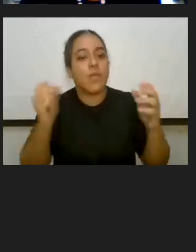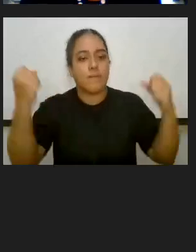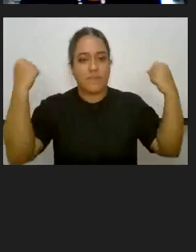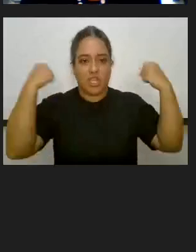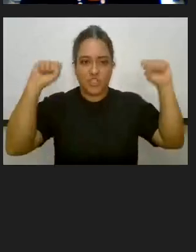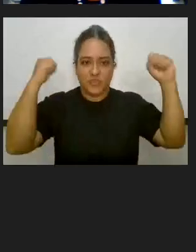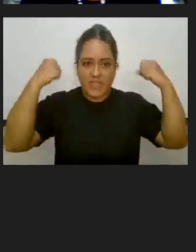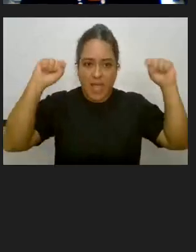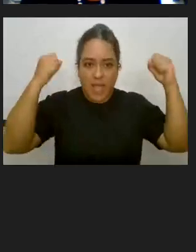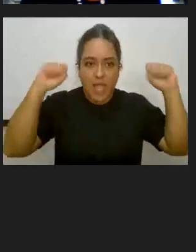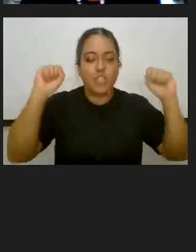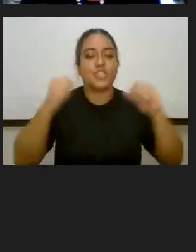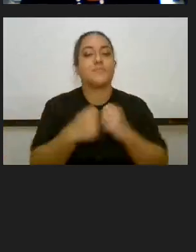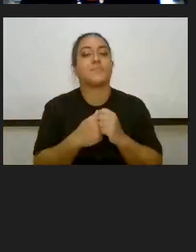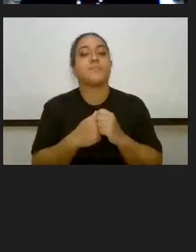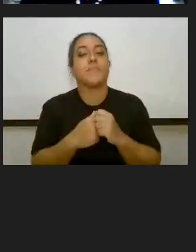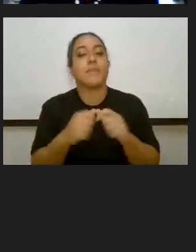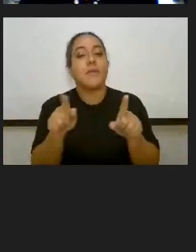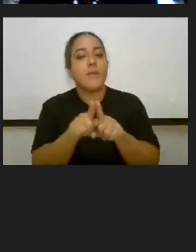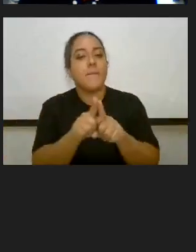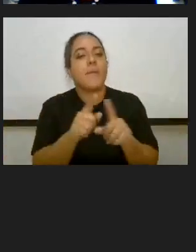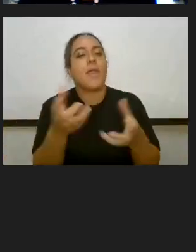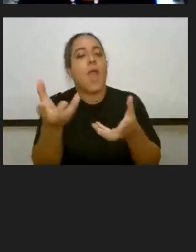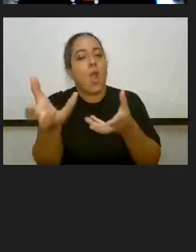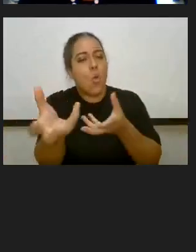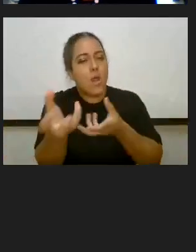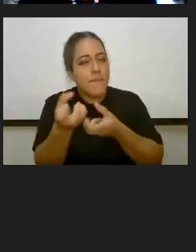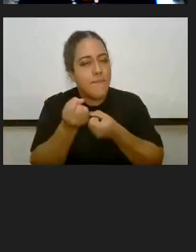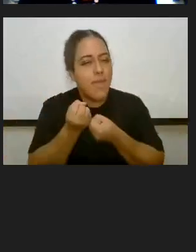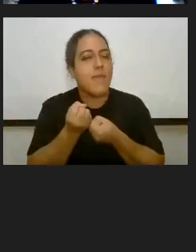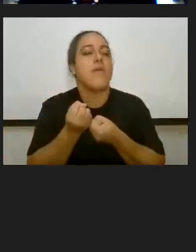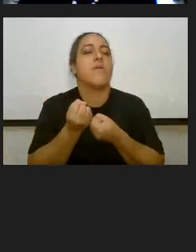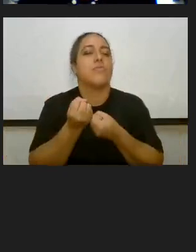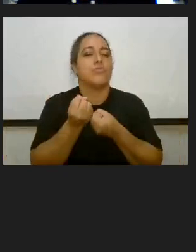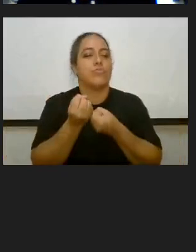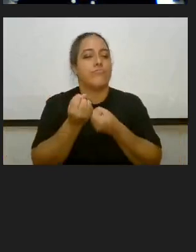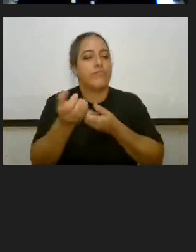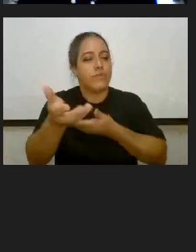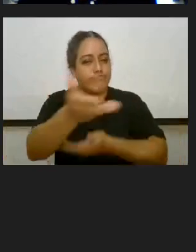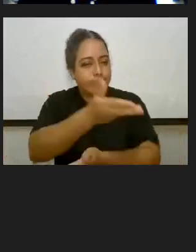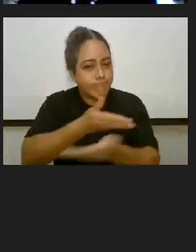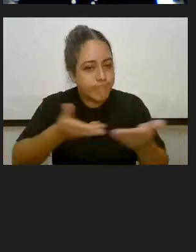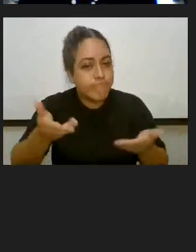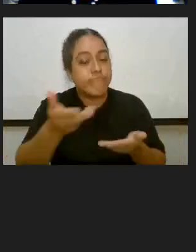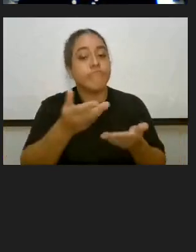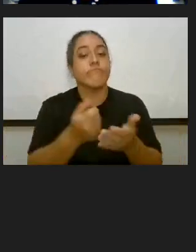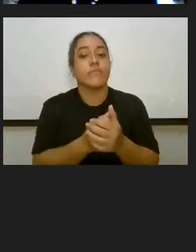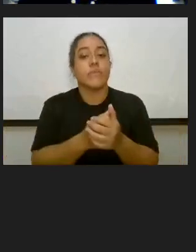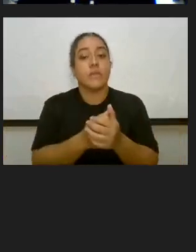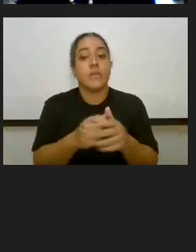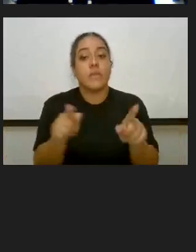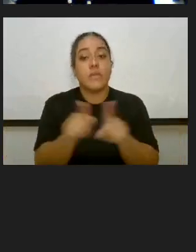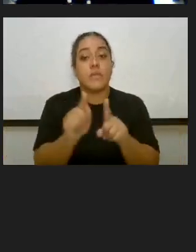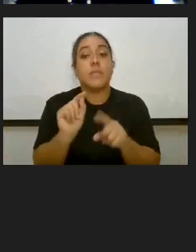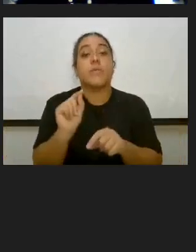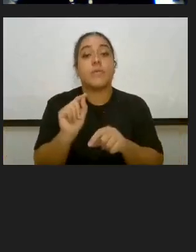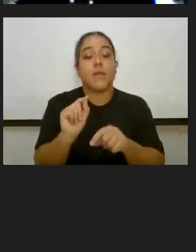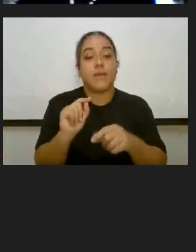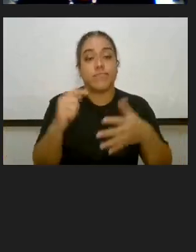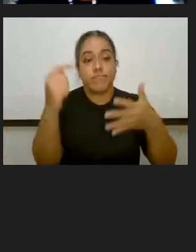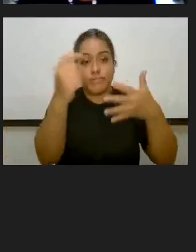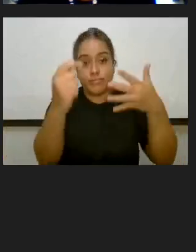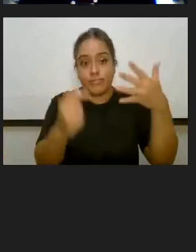é a ideia de acolhimento, todos esses elementos. E os fatores de risco, que envolvem